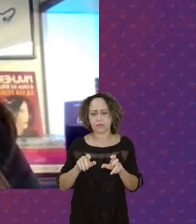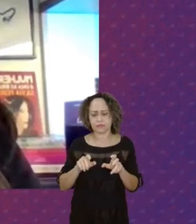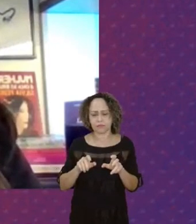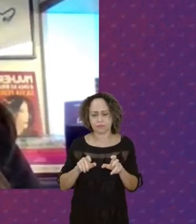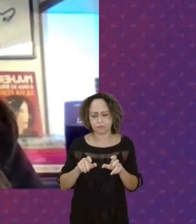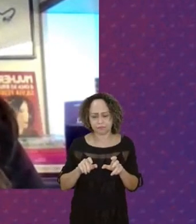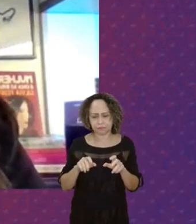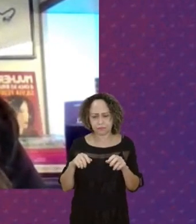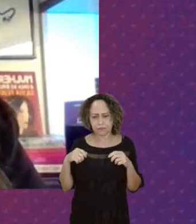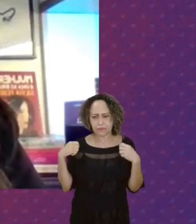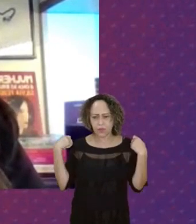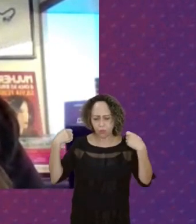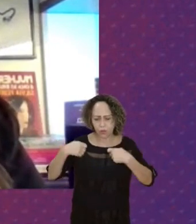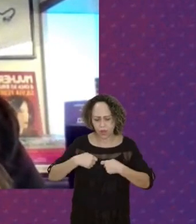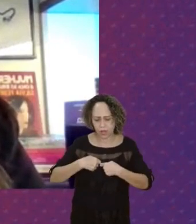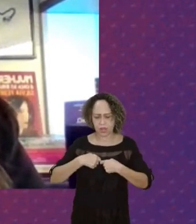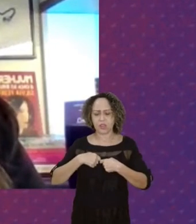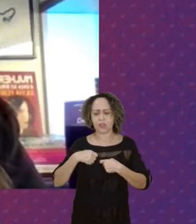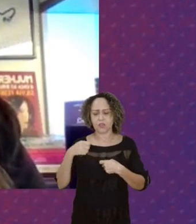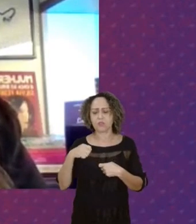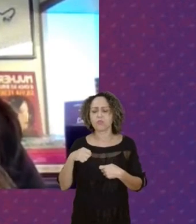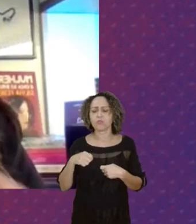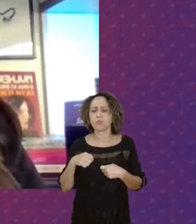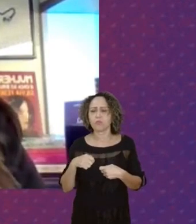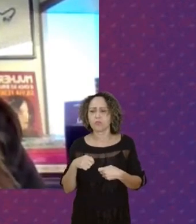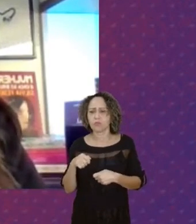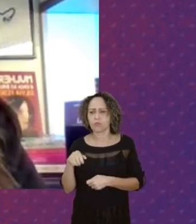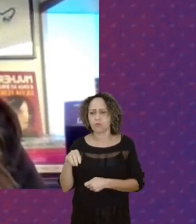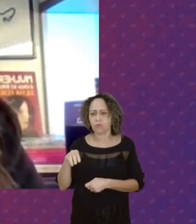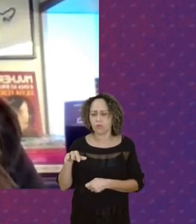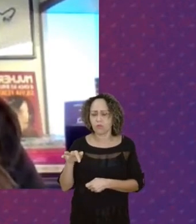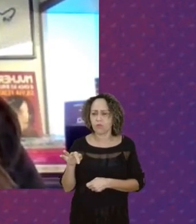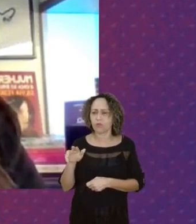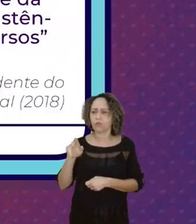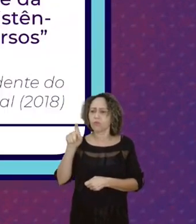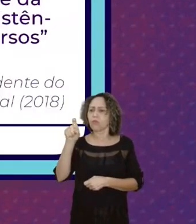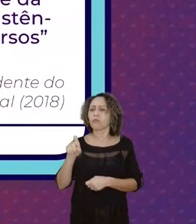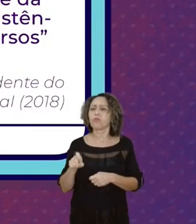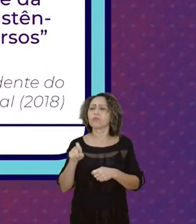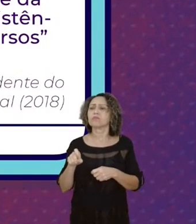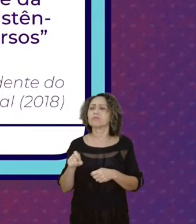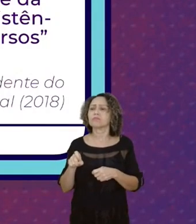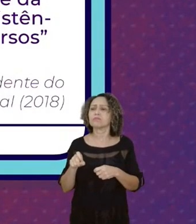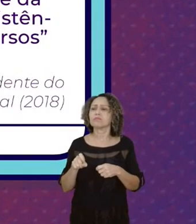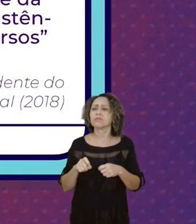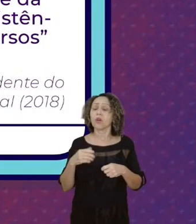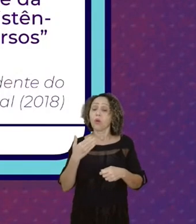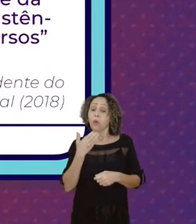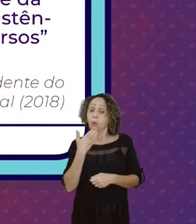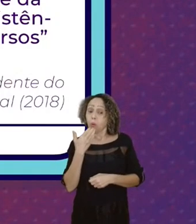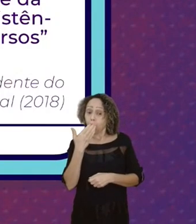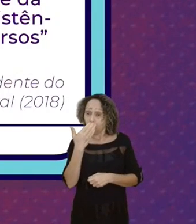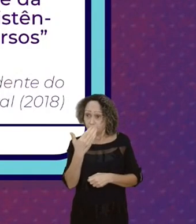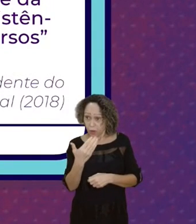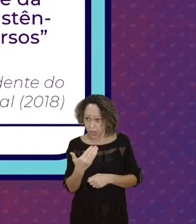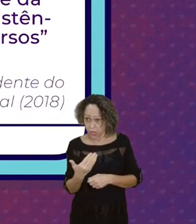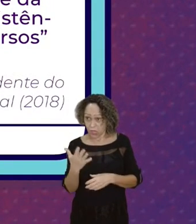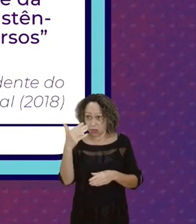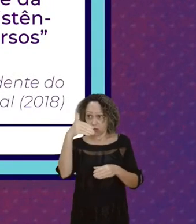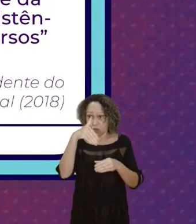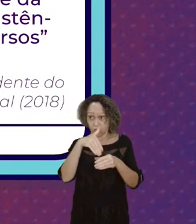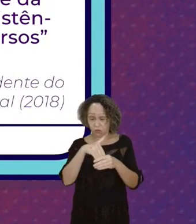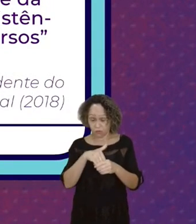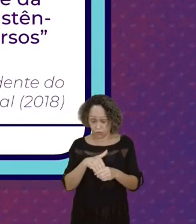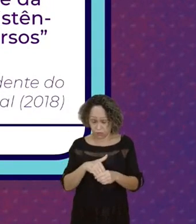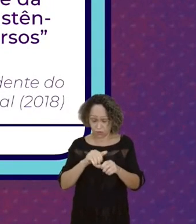coloca os critérios norteadores que vão regulamentar a pré-campanha. Então, ele diz o seguinte: o pedido explícito de votos, entendido em